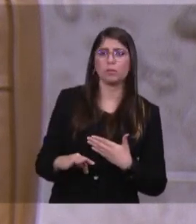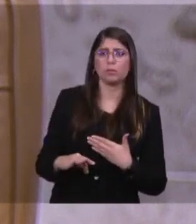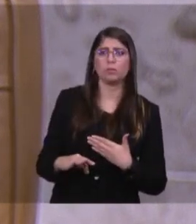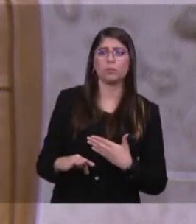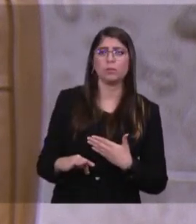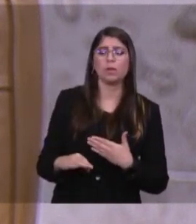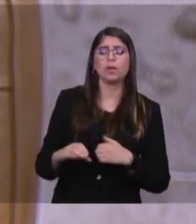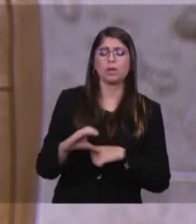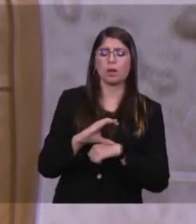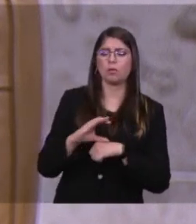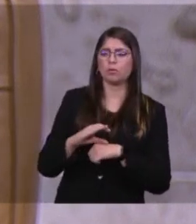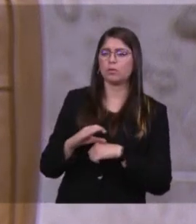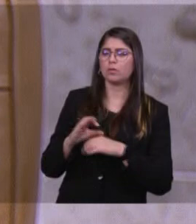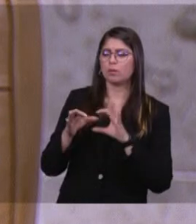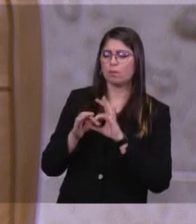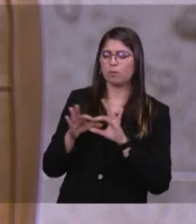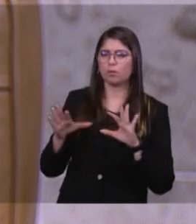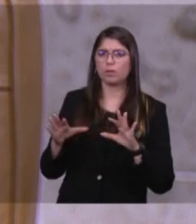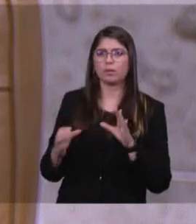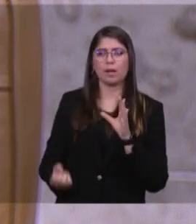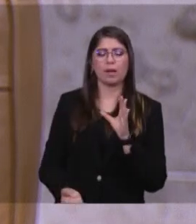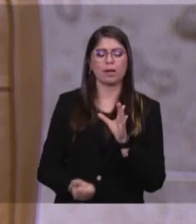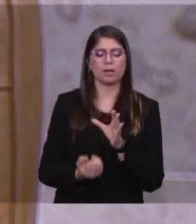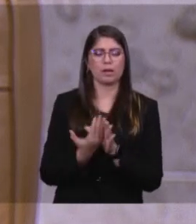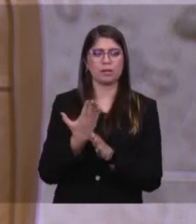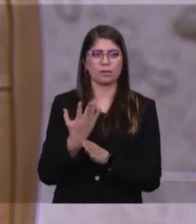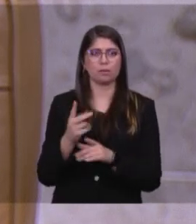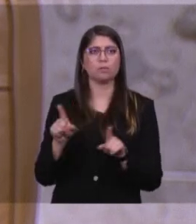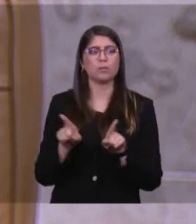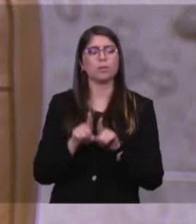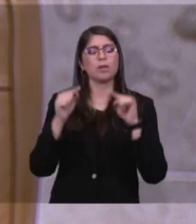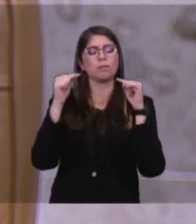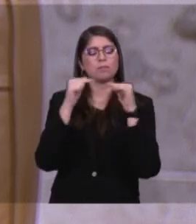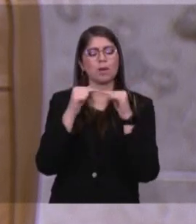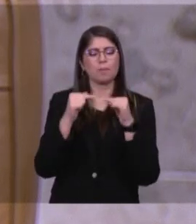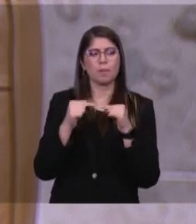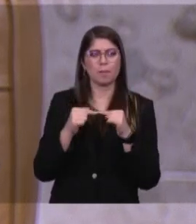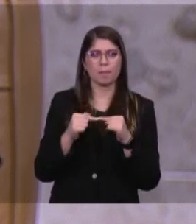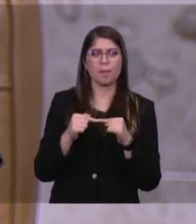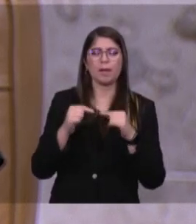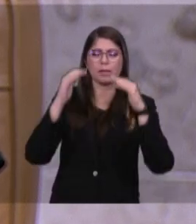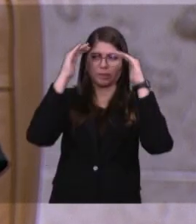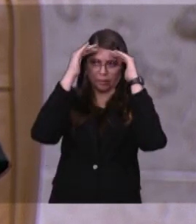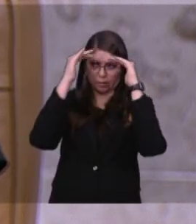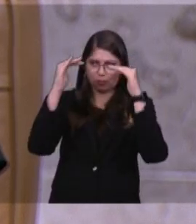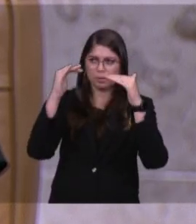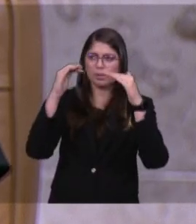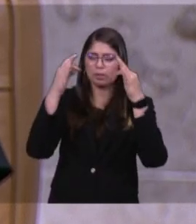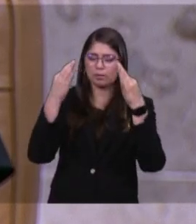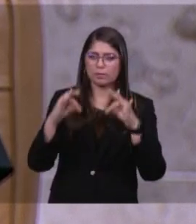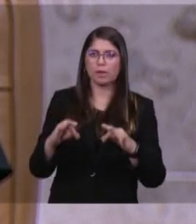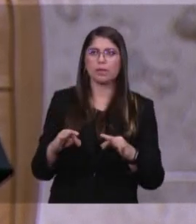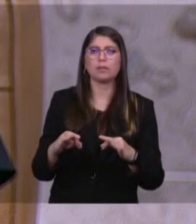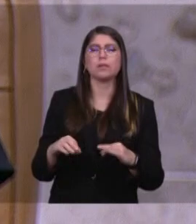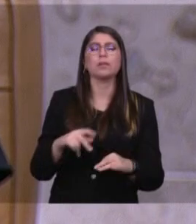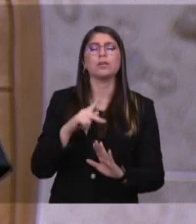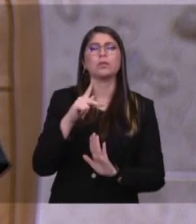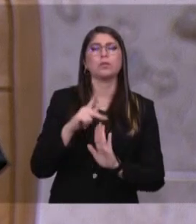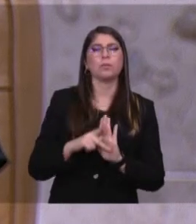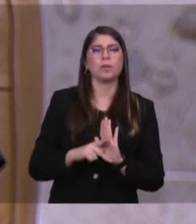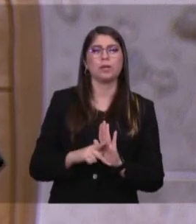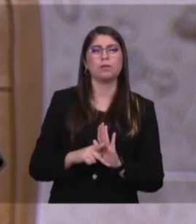jurisdição constitucional, a elaboração e a implementação pelas autoridades competentes do Plano Nacional